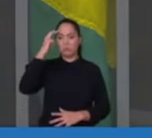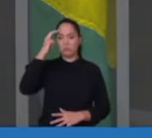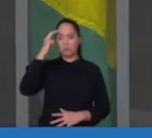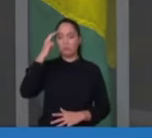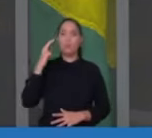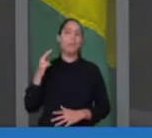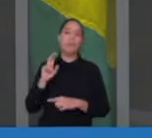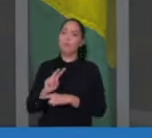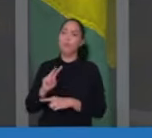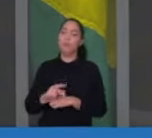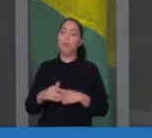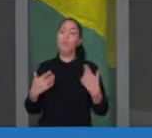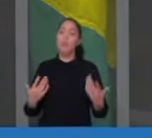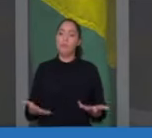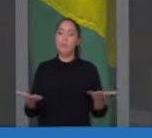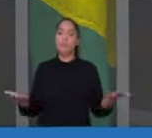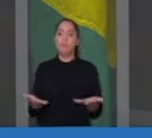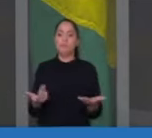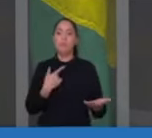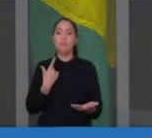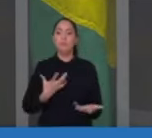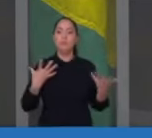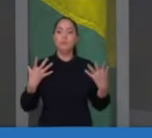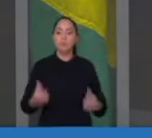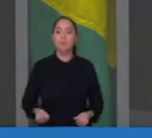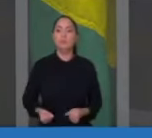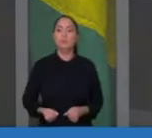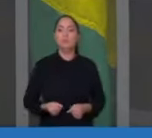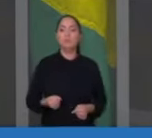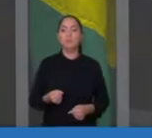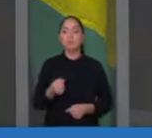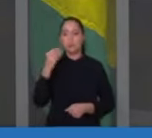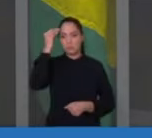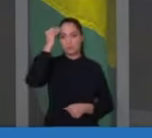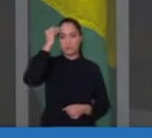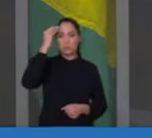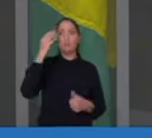para a aprovação da urgência desse projeto e também barrar o absurdo que é